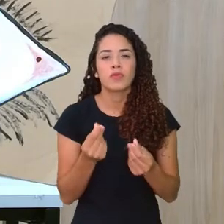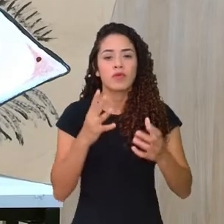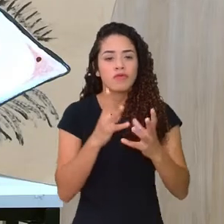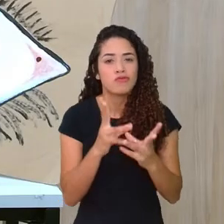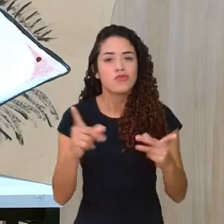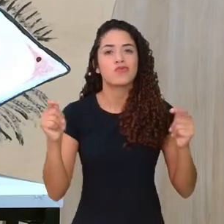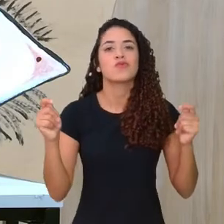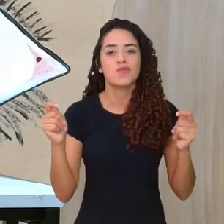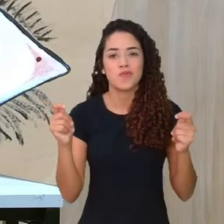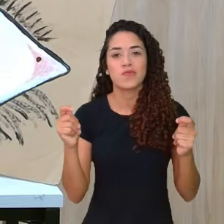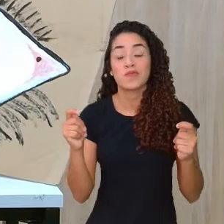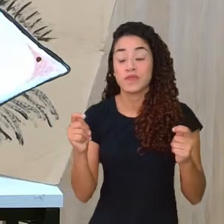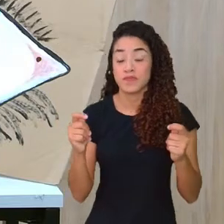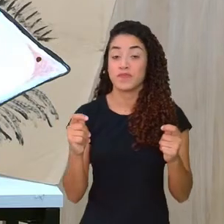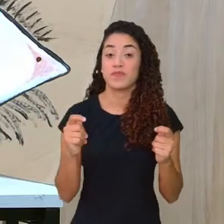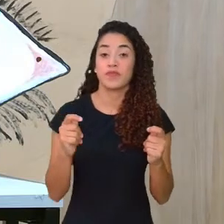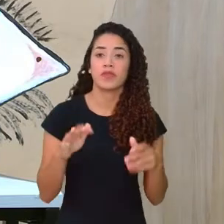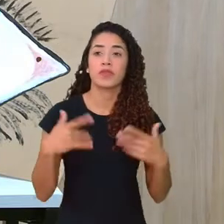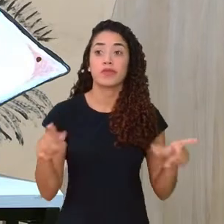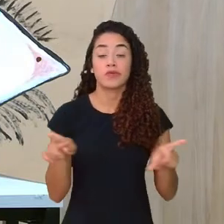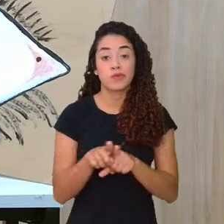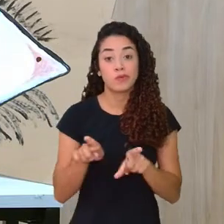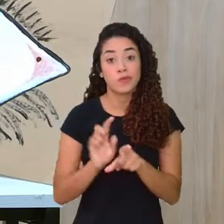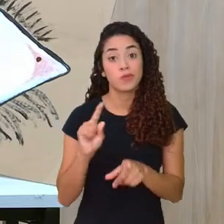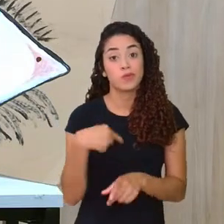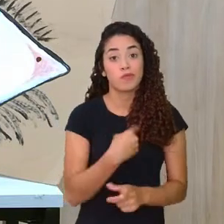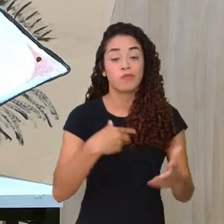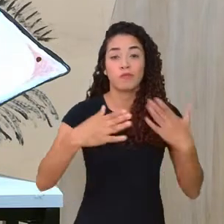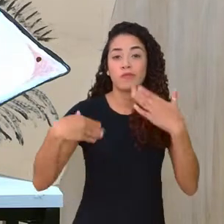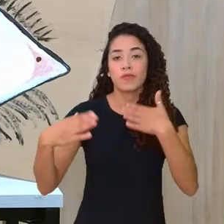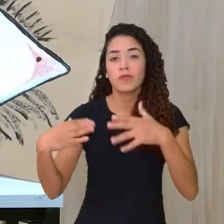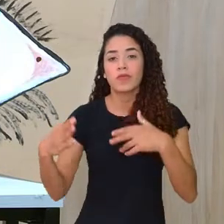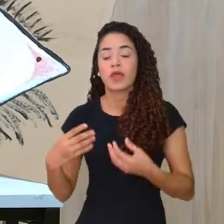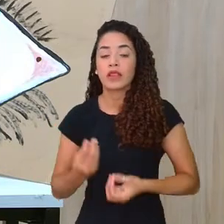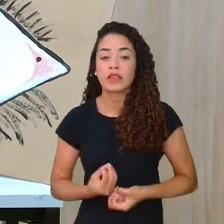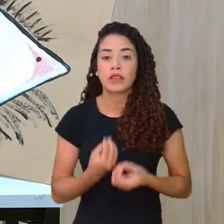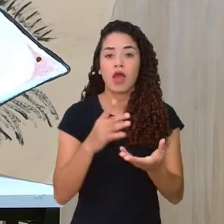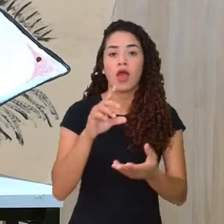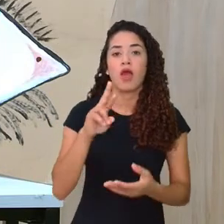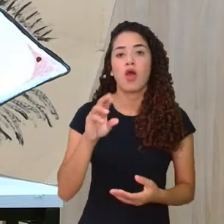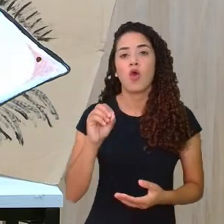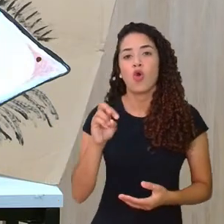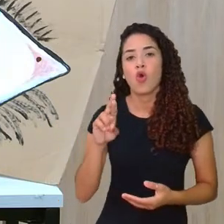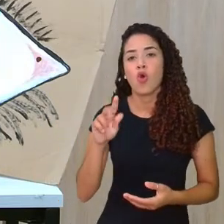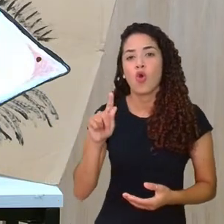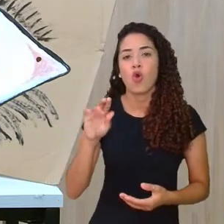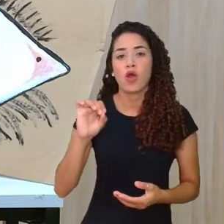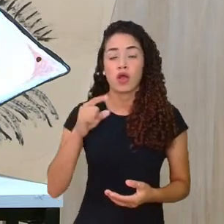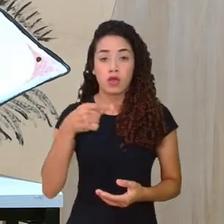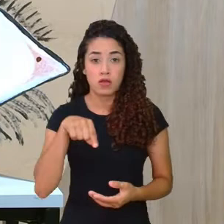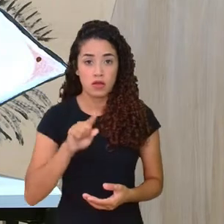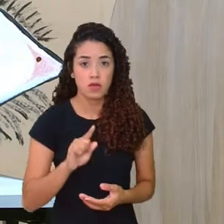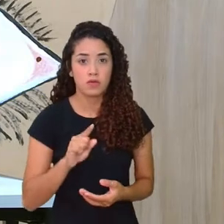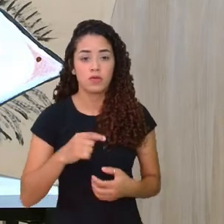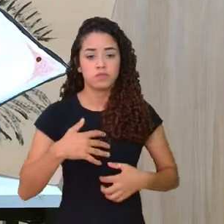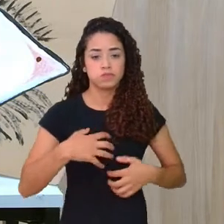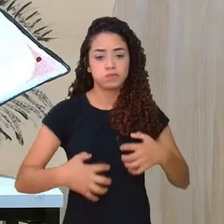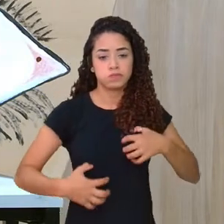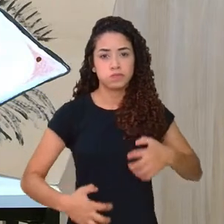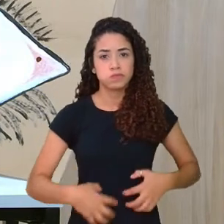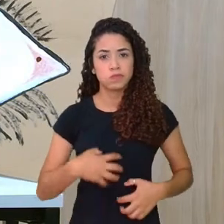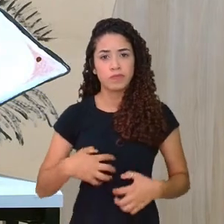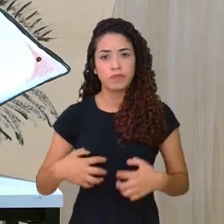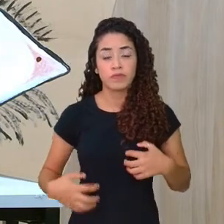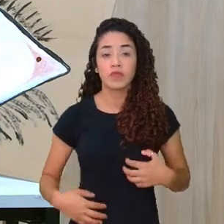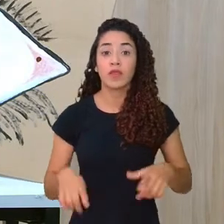curado. Vamos falar também a respeito da doação de órgãos, né? A importância da doação de órgãos. Então, para a gente falar a respeito disso e